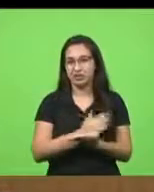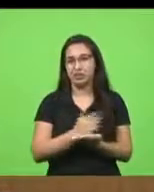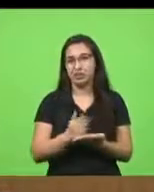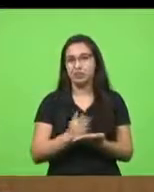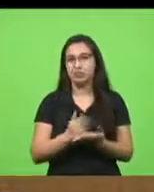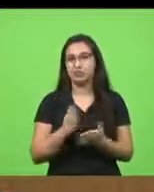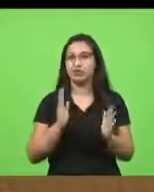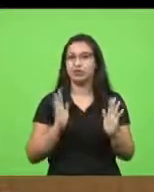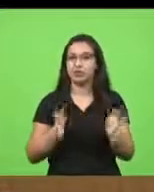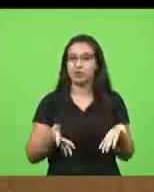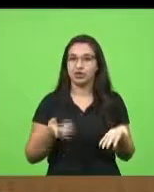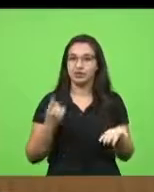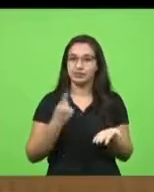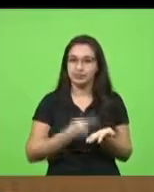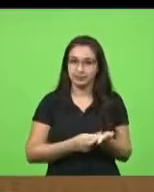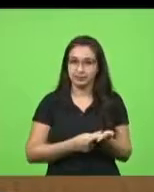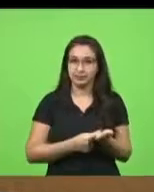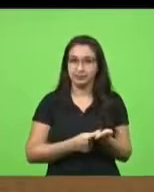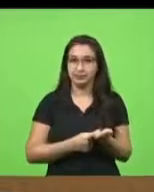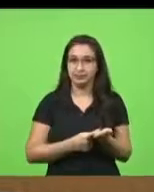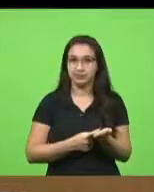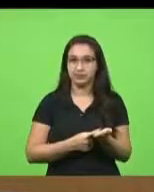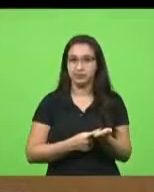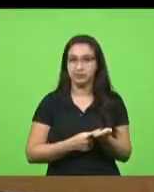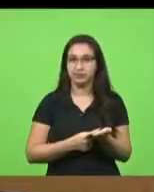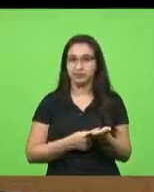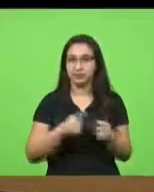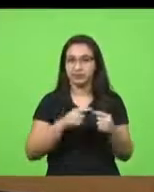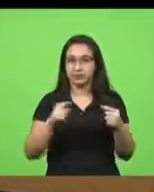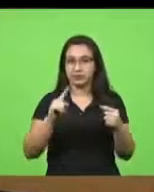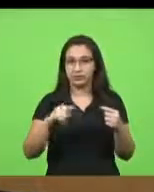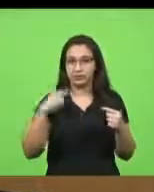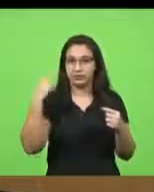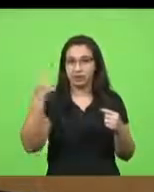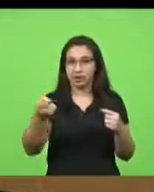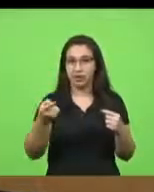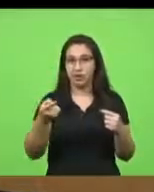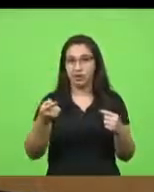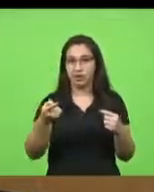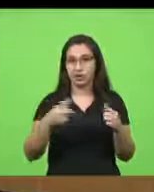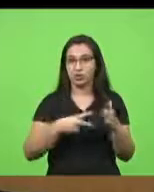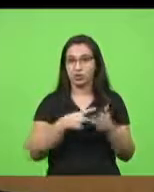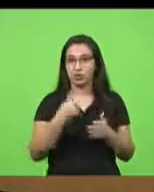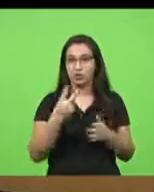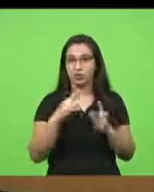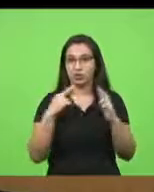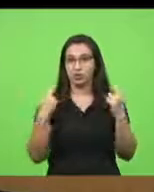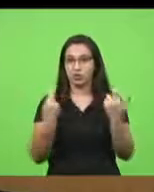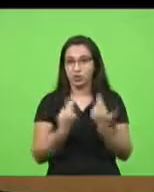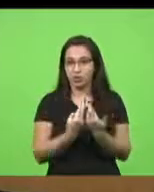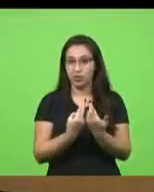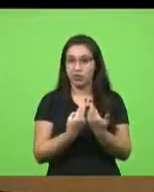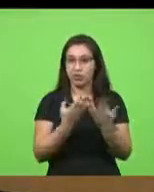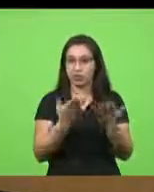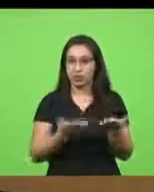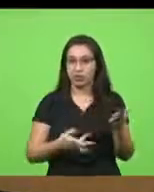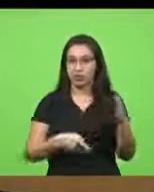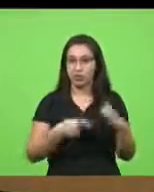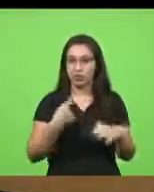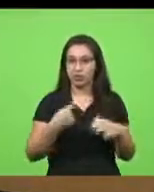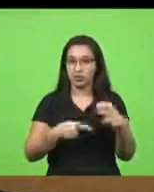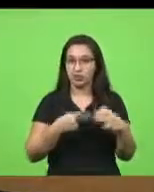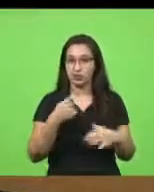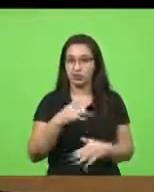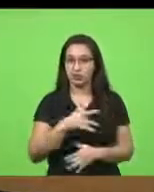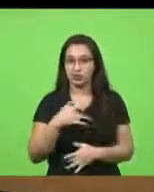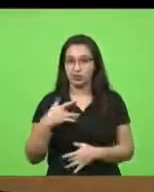já para a próxima semana, já temos mais duas reuniões da Comissão de Saúde. Na segunda-feira